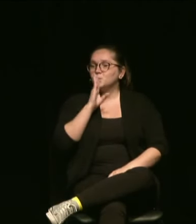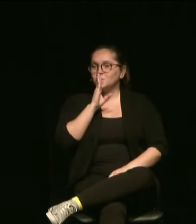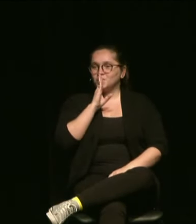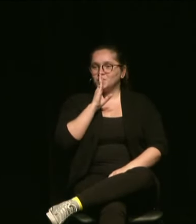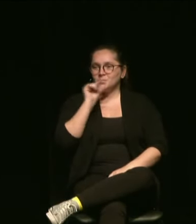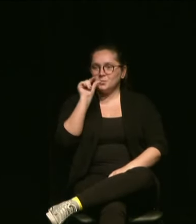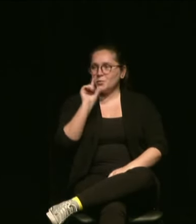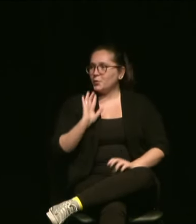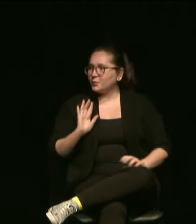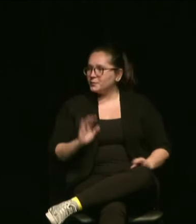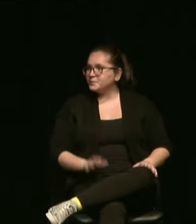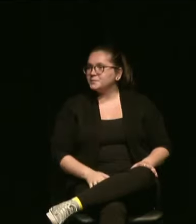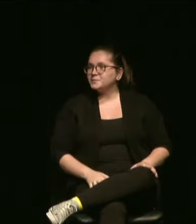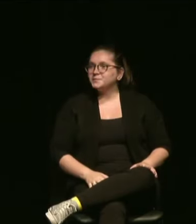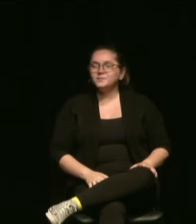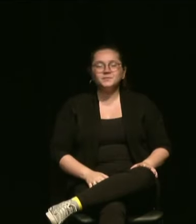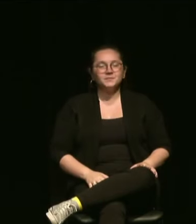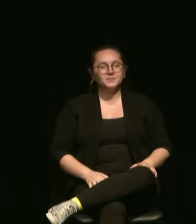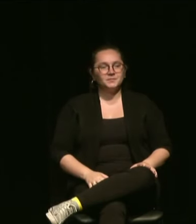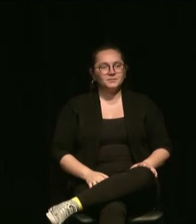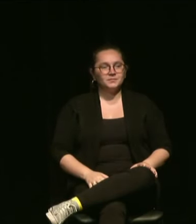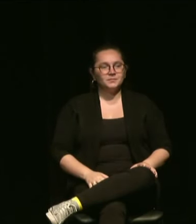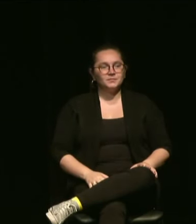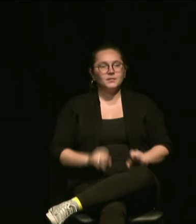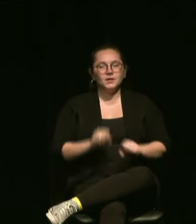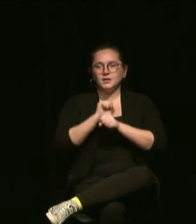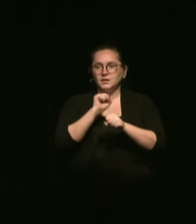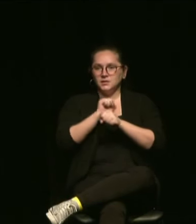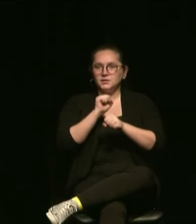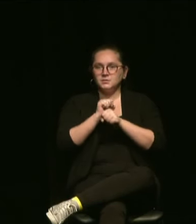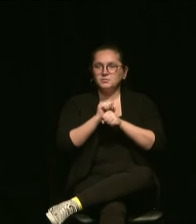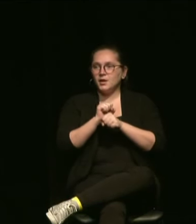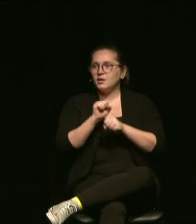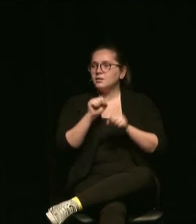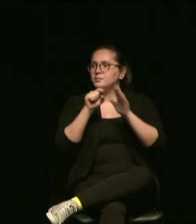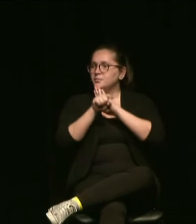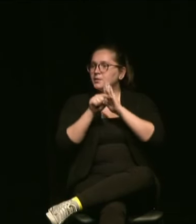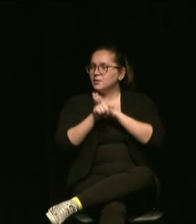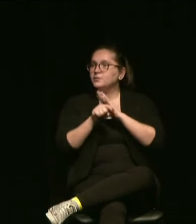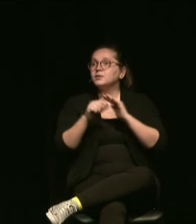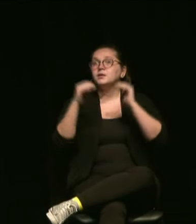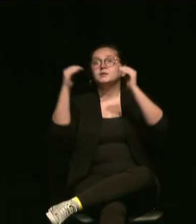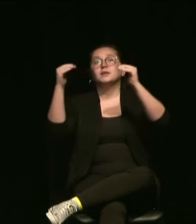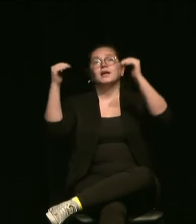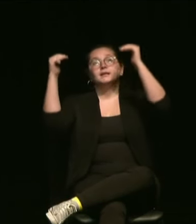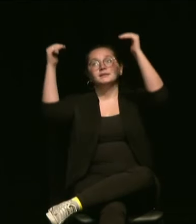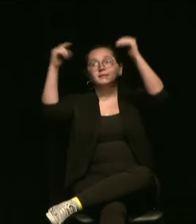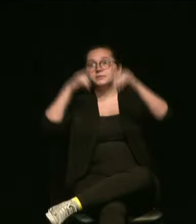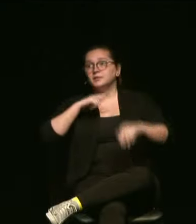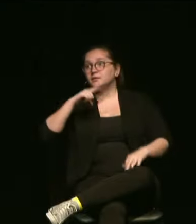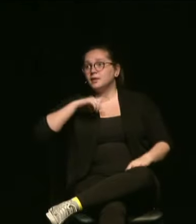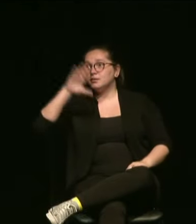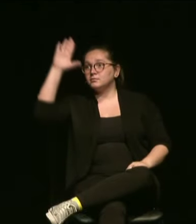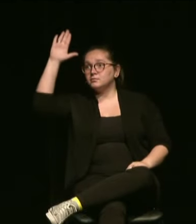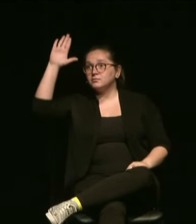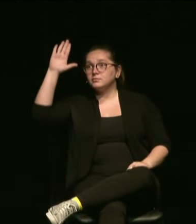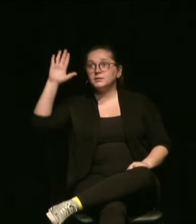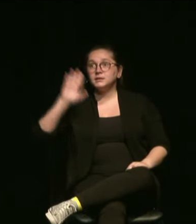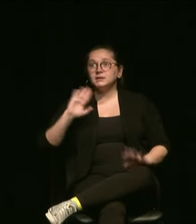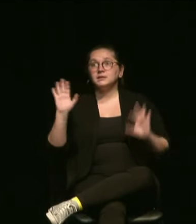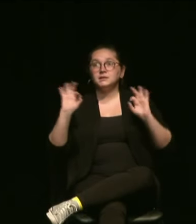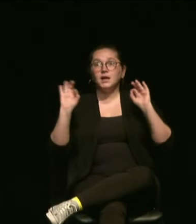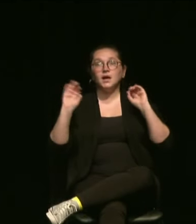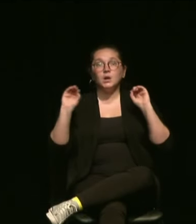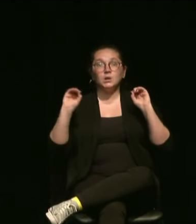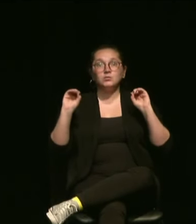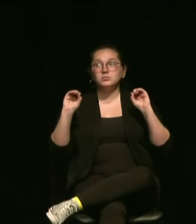pouco, enquanto a gente espera as perguntas. Quem está no andar de cima, tem alguém para que a gente